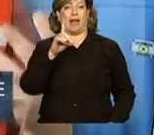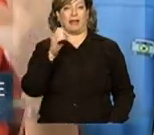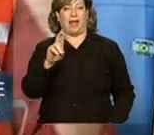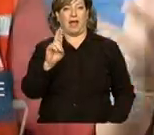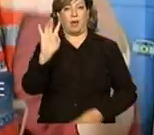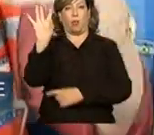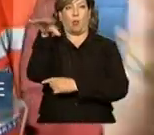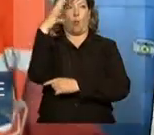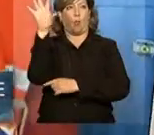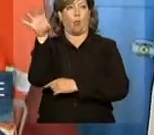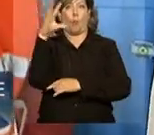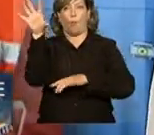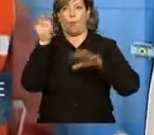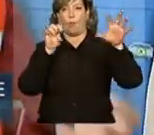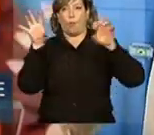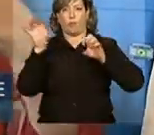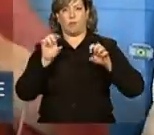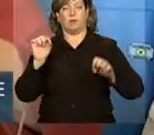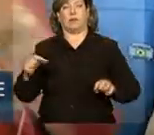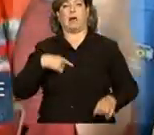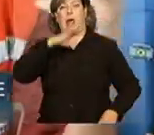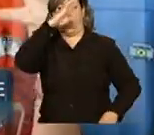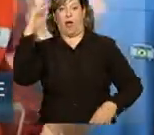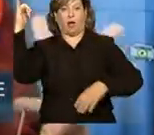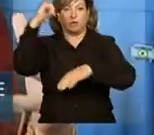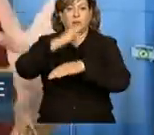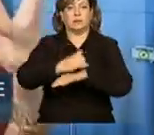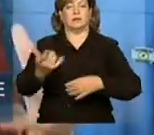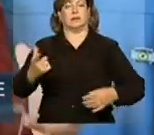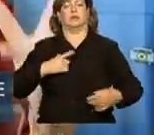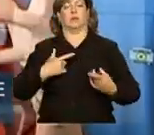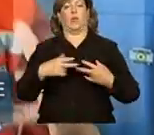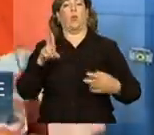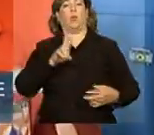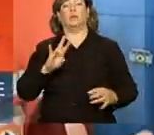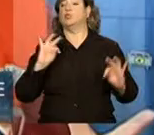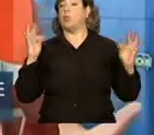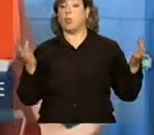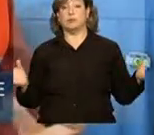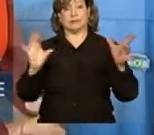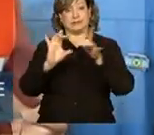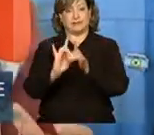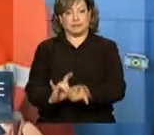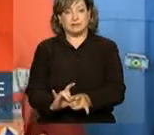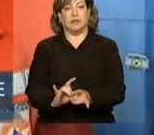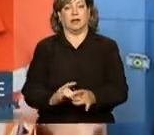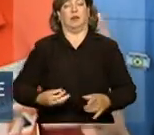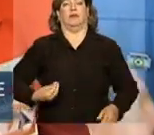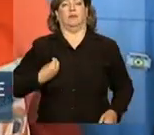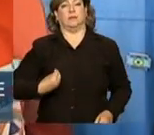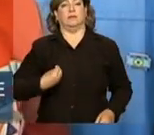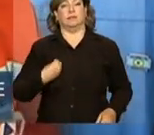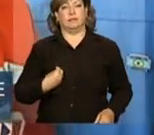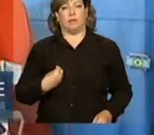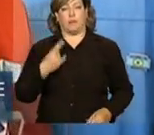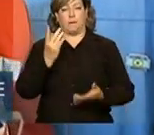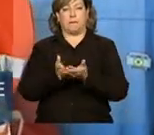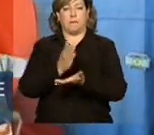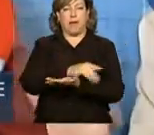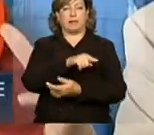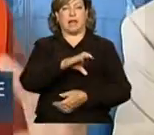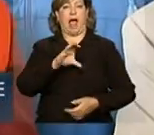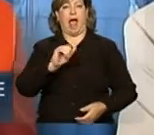usa radar, vários órgãos usam radar, então integrando todos eles. Isso funciona uma parte em Cachoeira